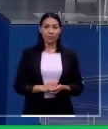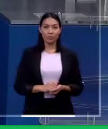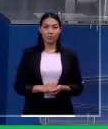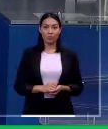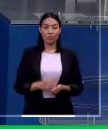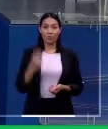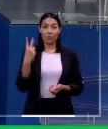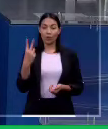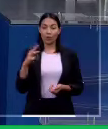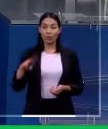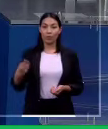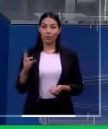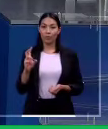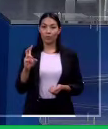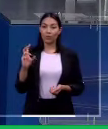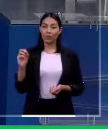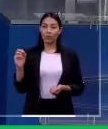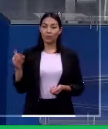valendo